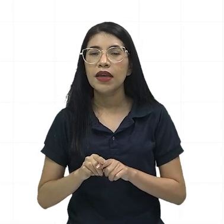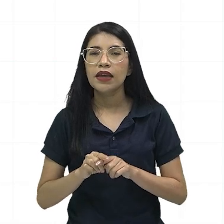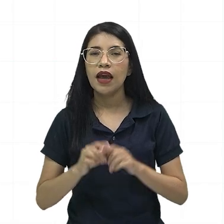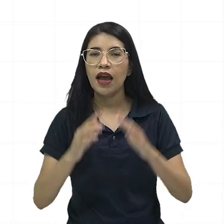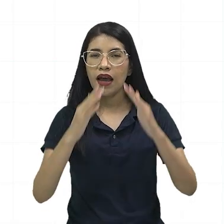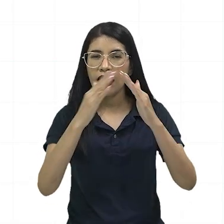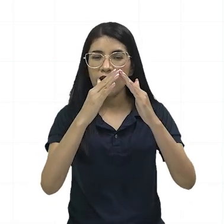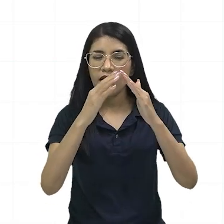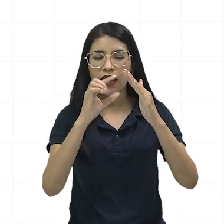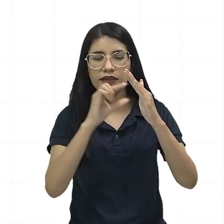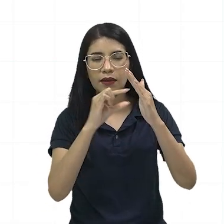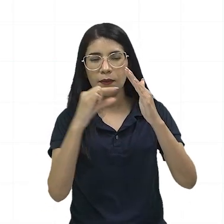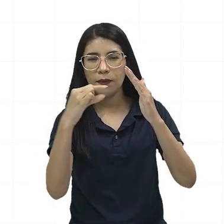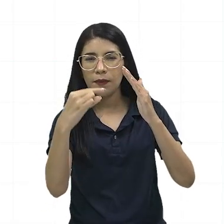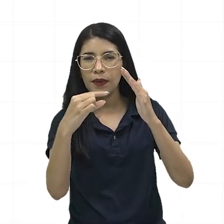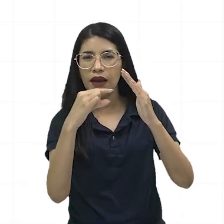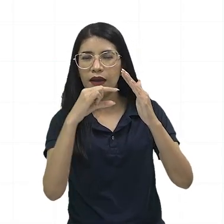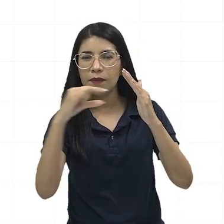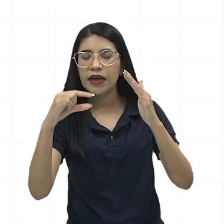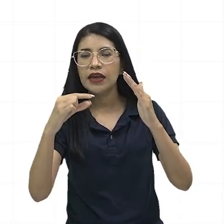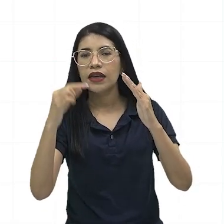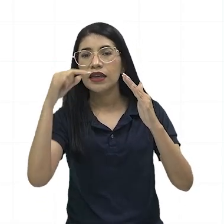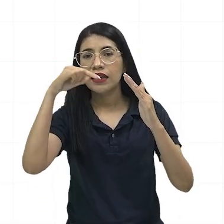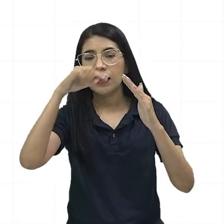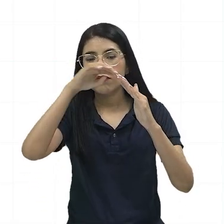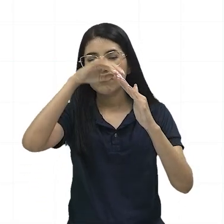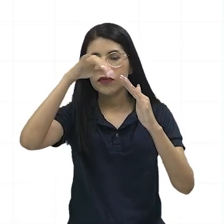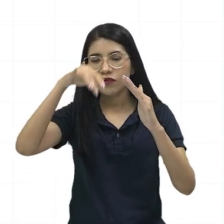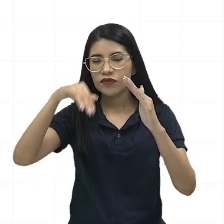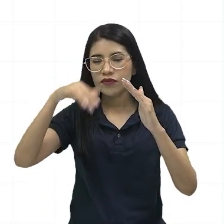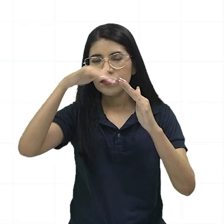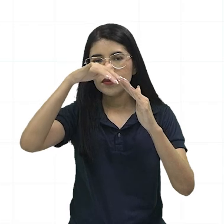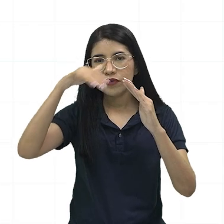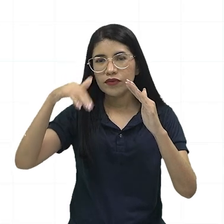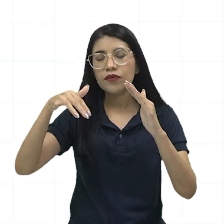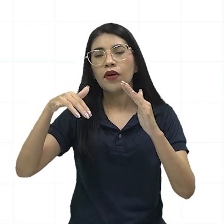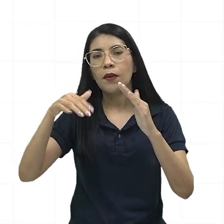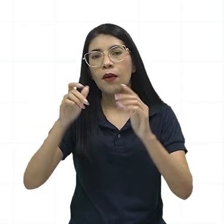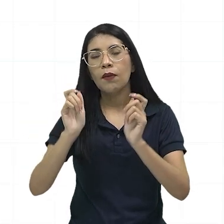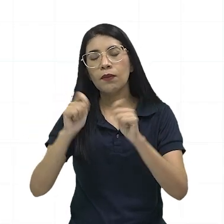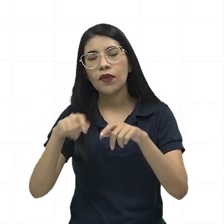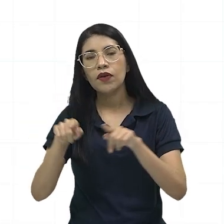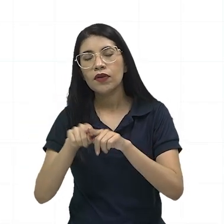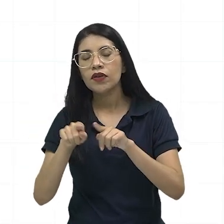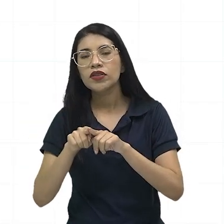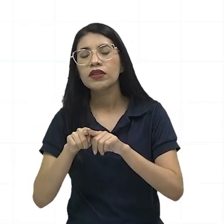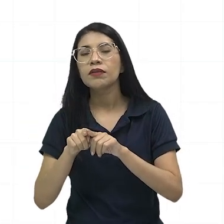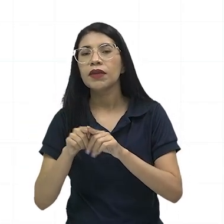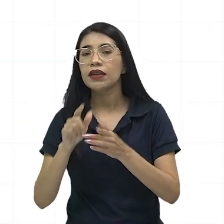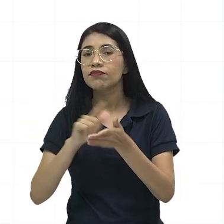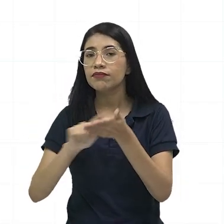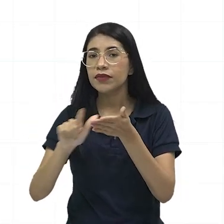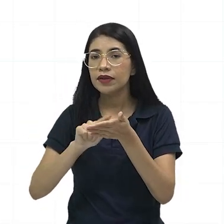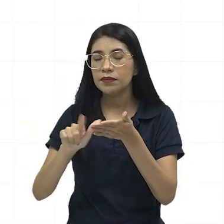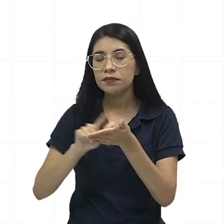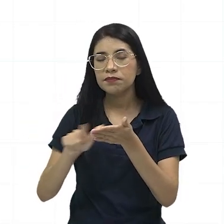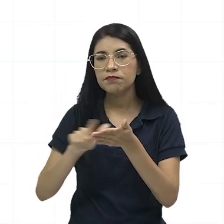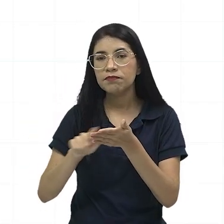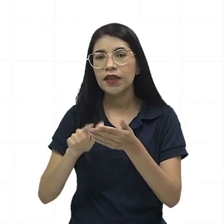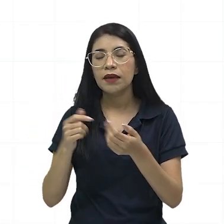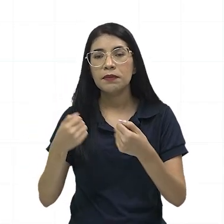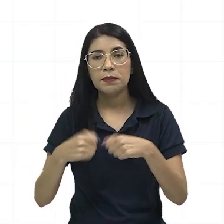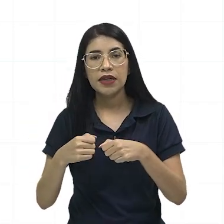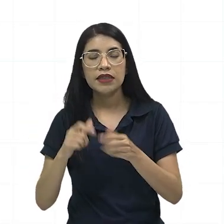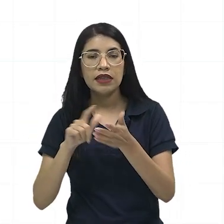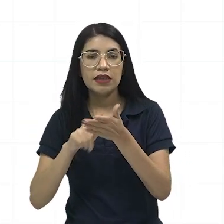limpas. Algumas casas têm algumas calhas que acumulam ali a água da chuva, né? E podem também acumular folhas